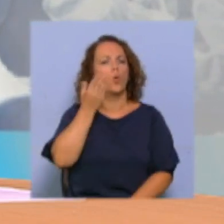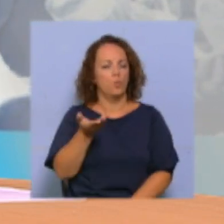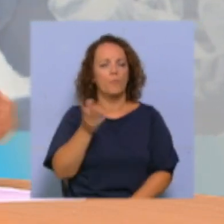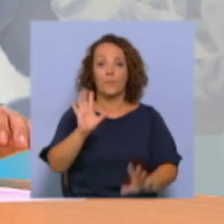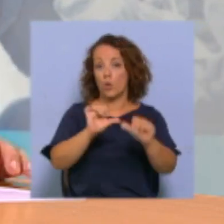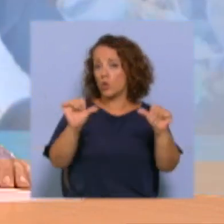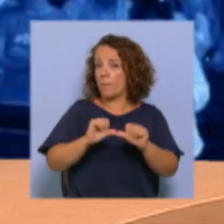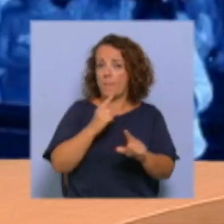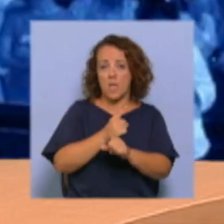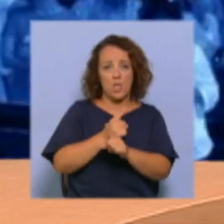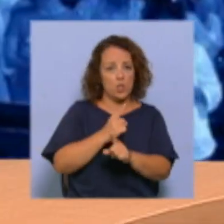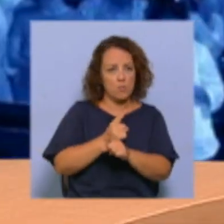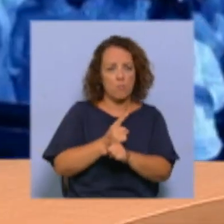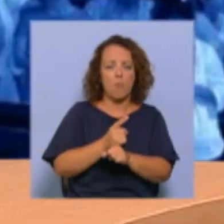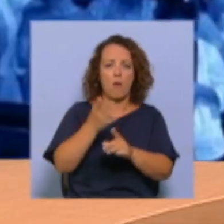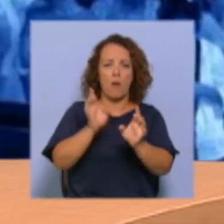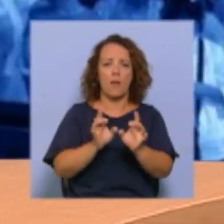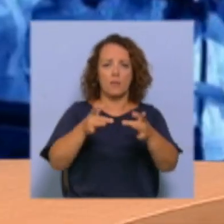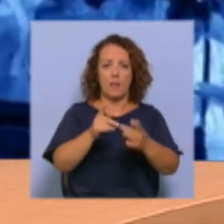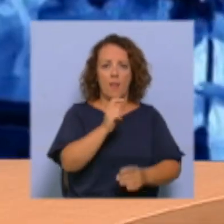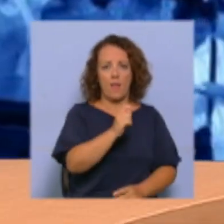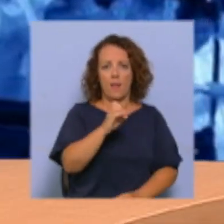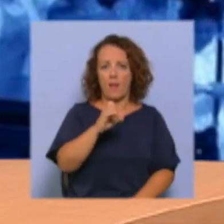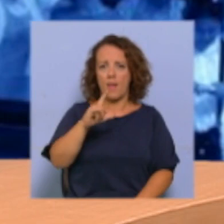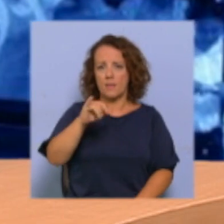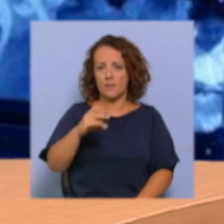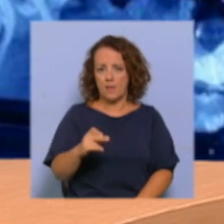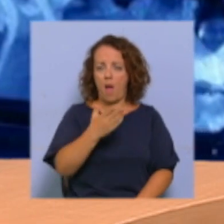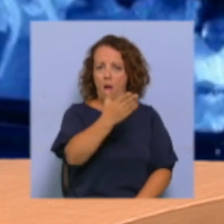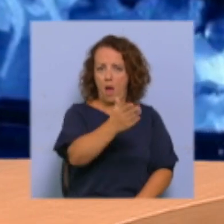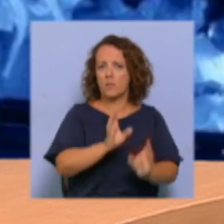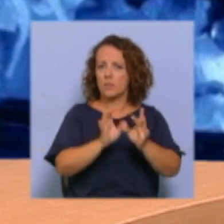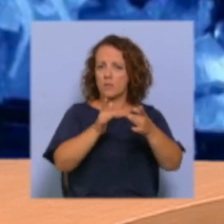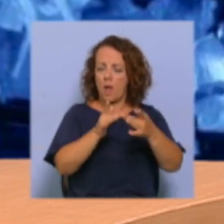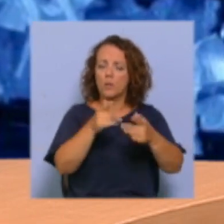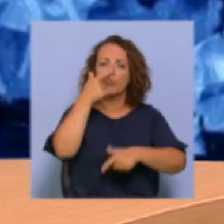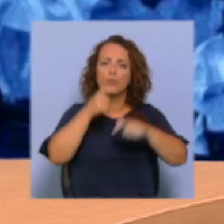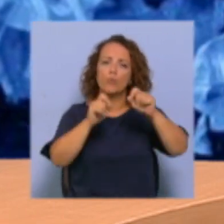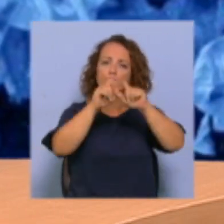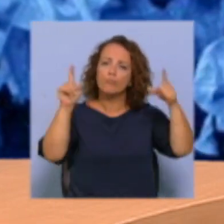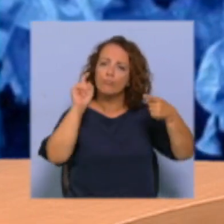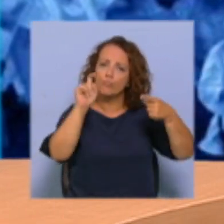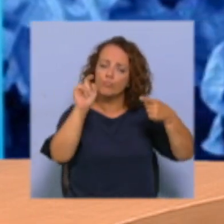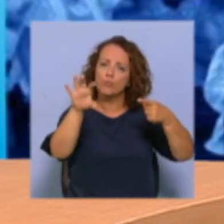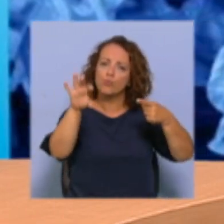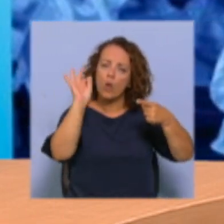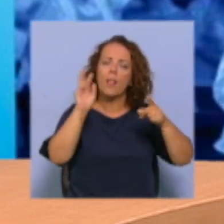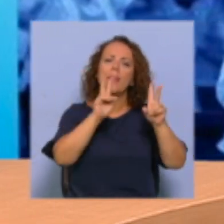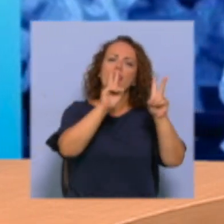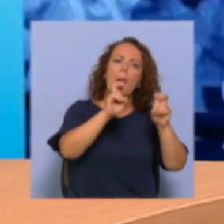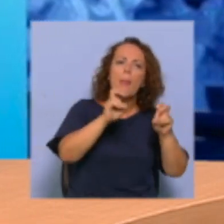é o mesmo, não é? As inscrições estão online no site da Eclésia. E o que nós pedimos foi que as pessoas podiam escolher qual era o tema, a